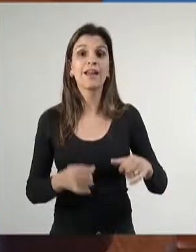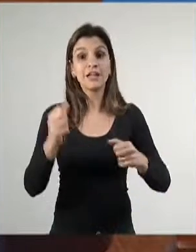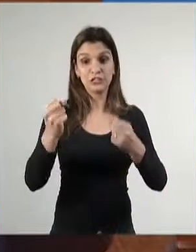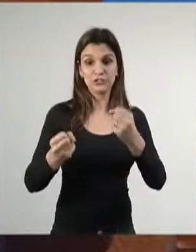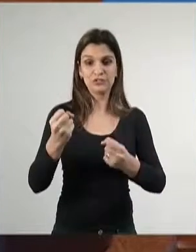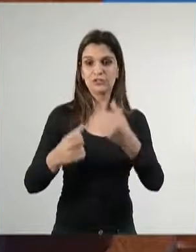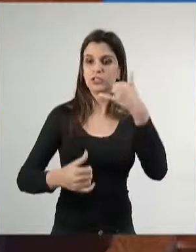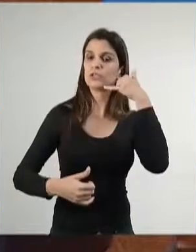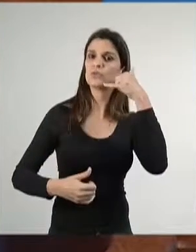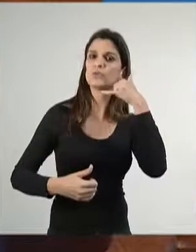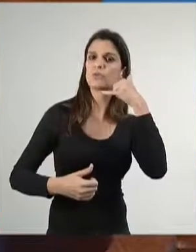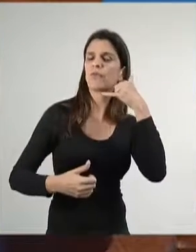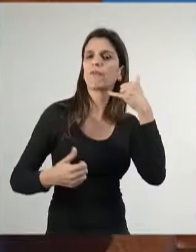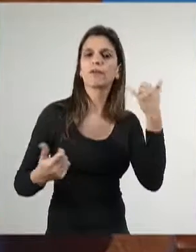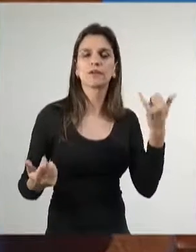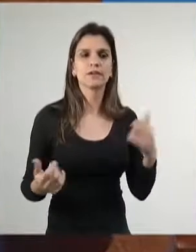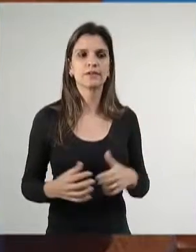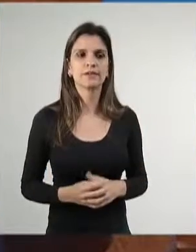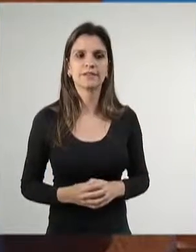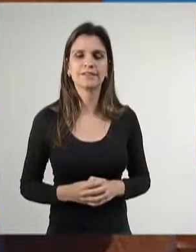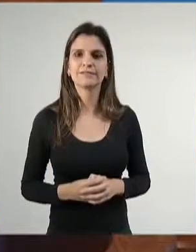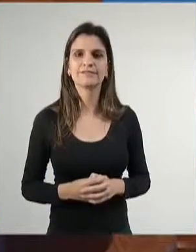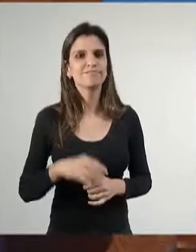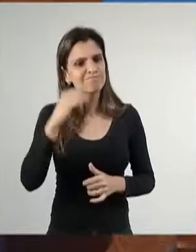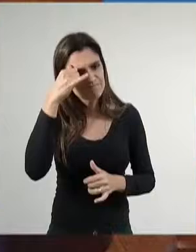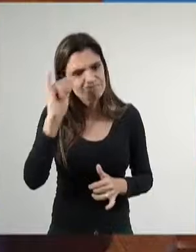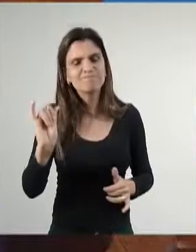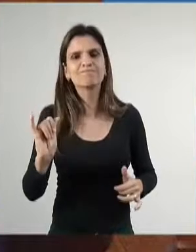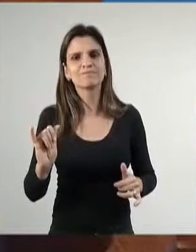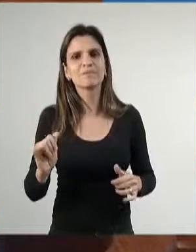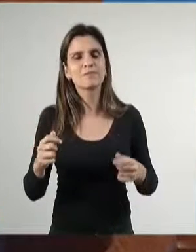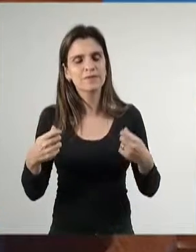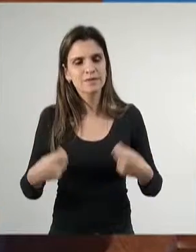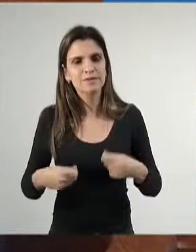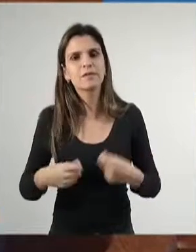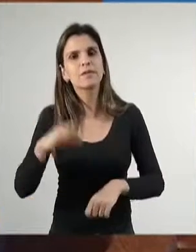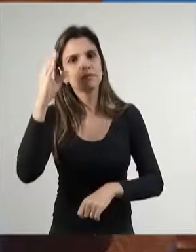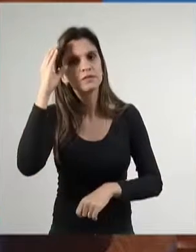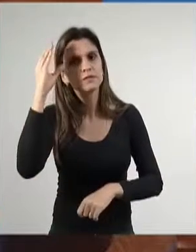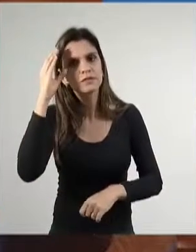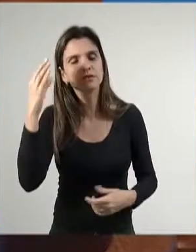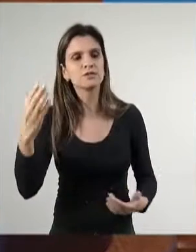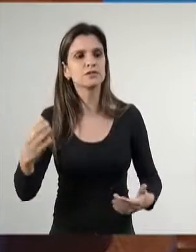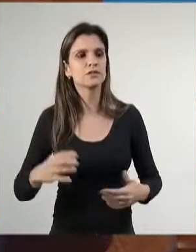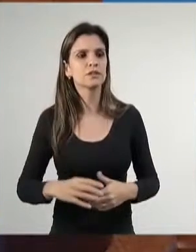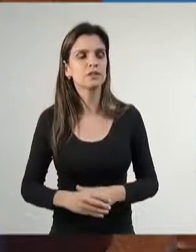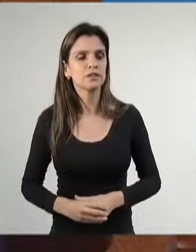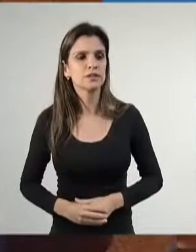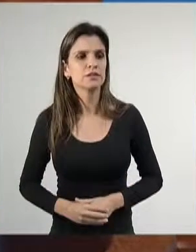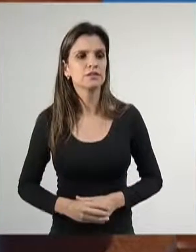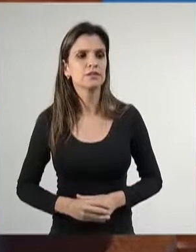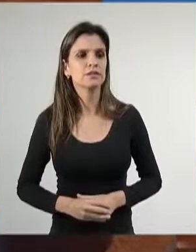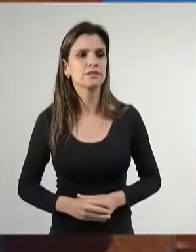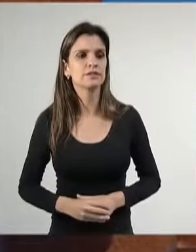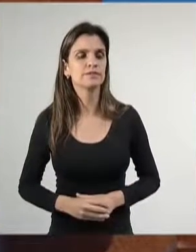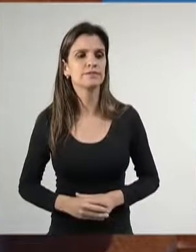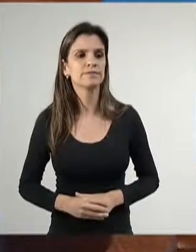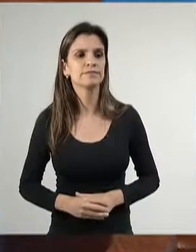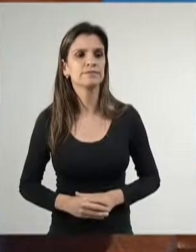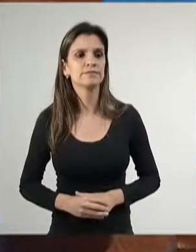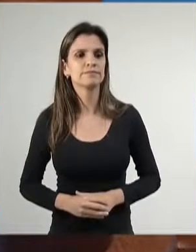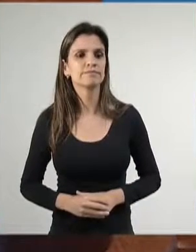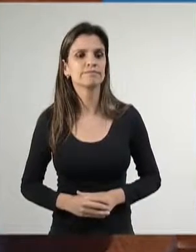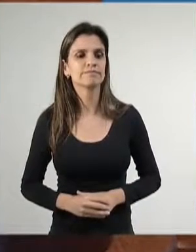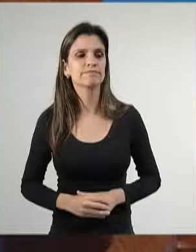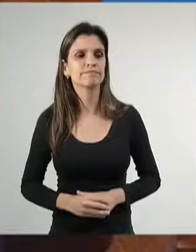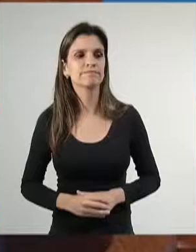está dirigindo. A gente vê que as pessoas hoje todos nós estamos,